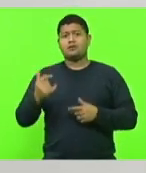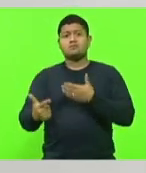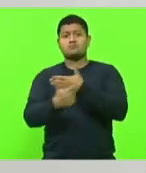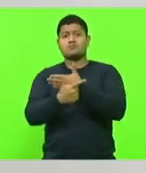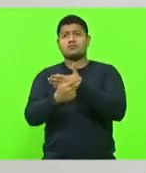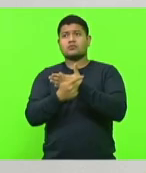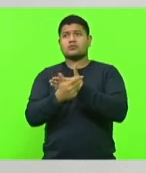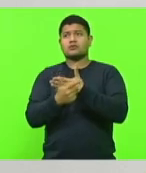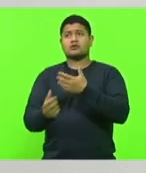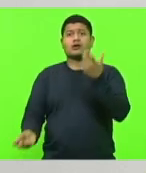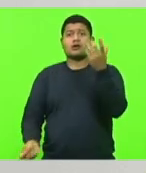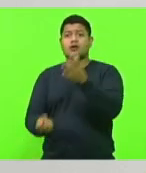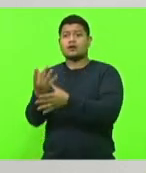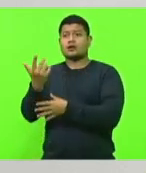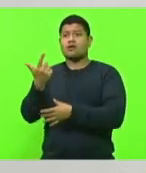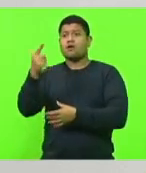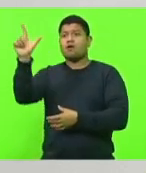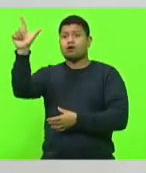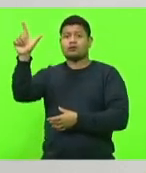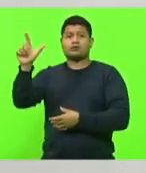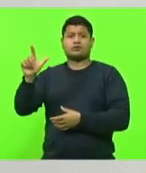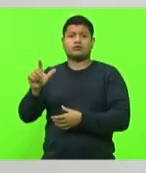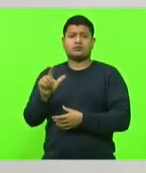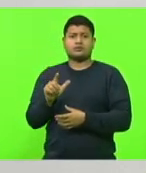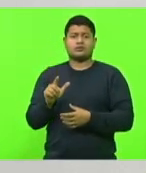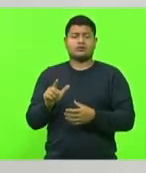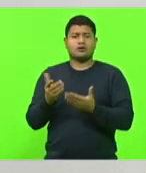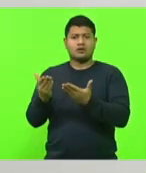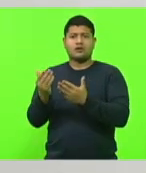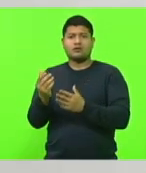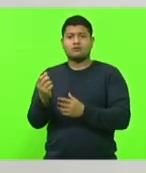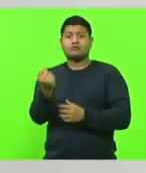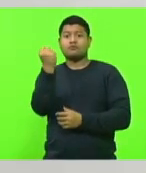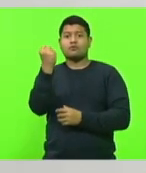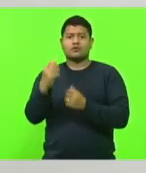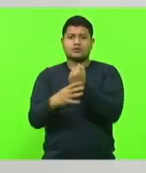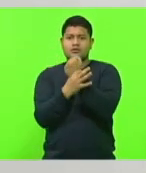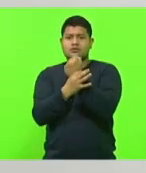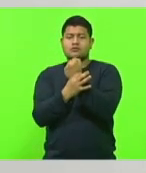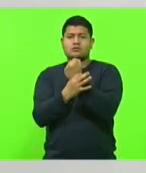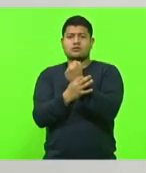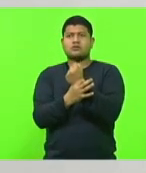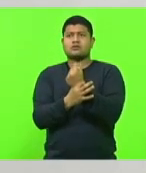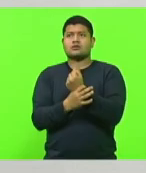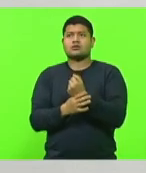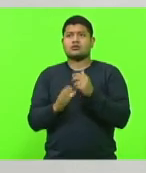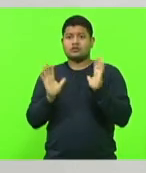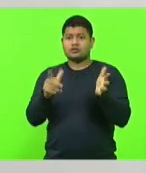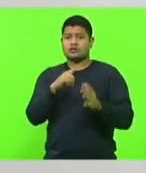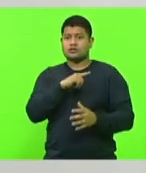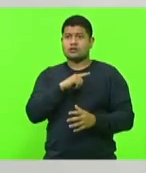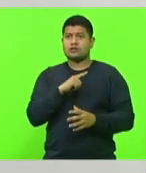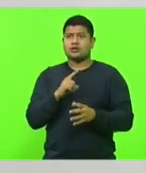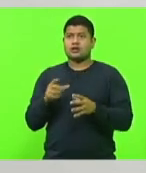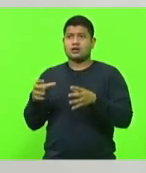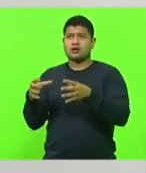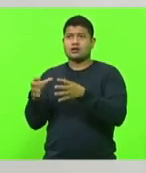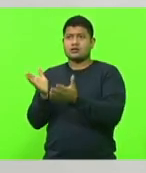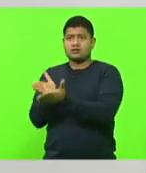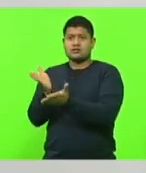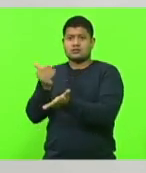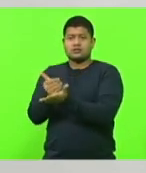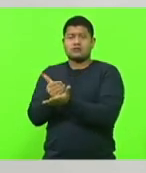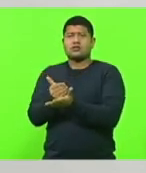criaram outra polícia, outra força de segurança, uma força de segurança que já tem a divisão de polícia militar com